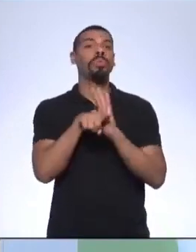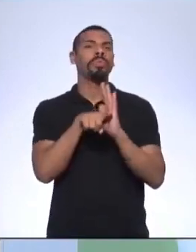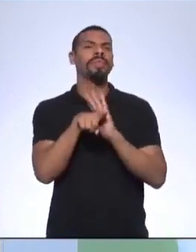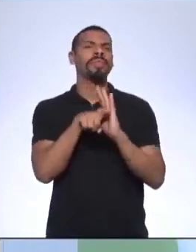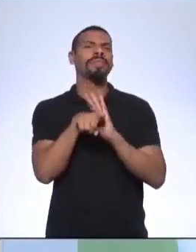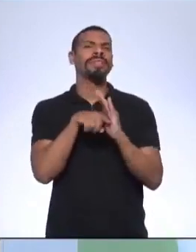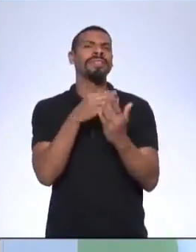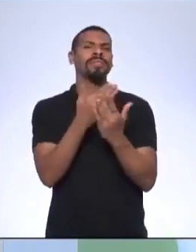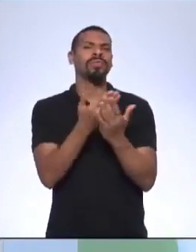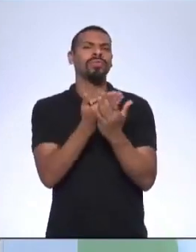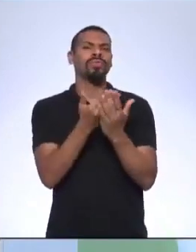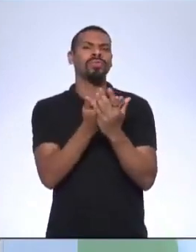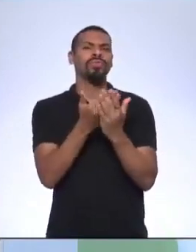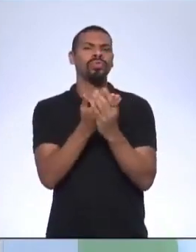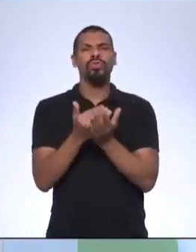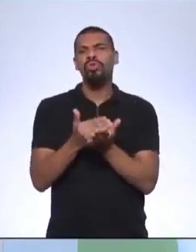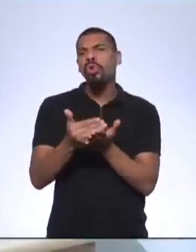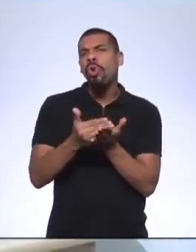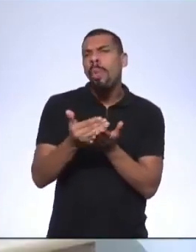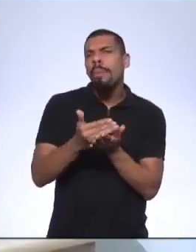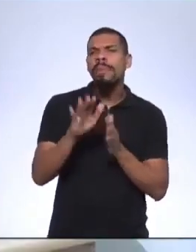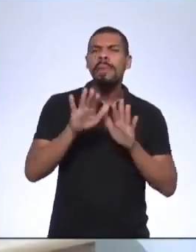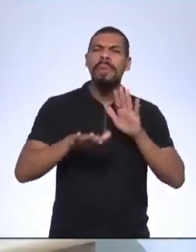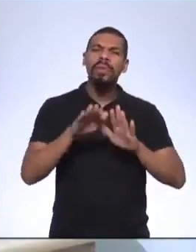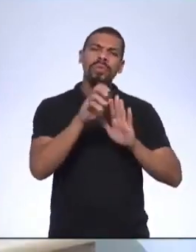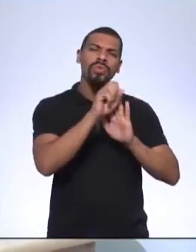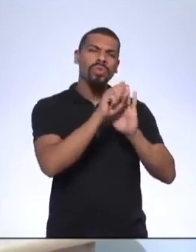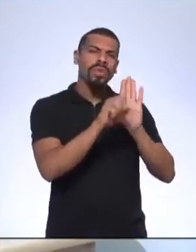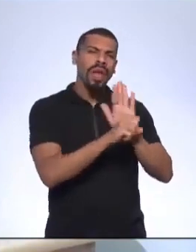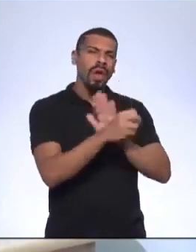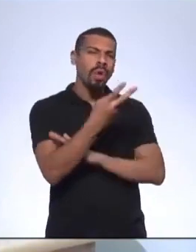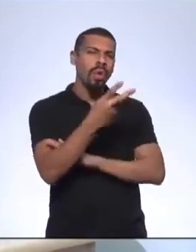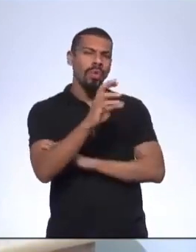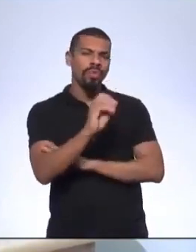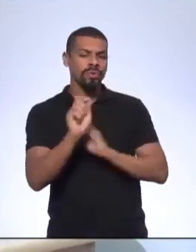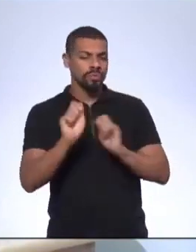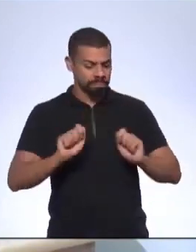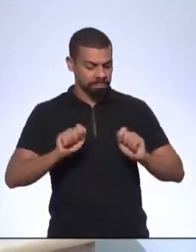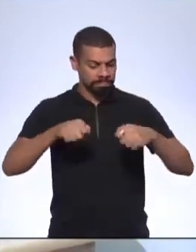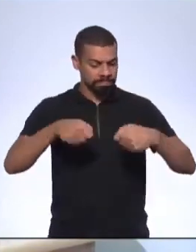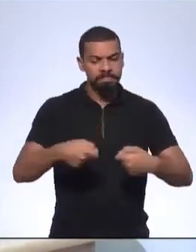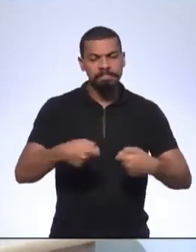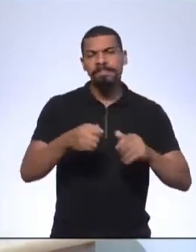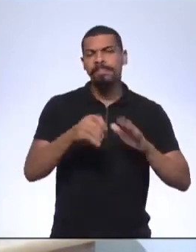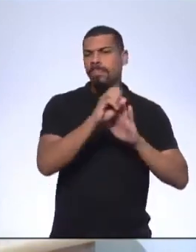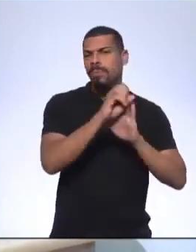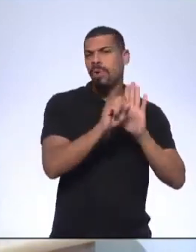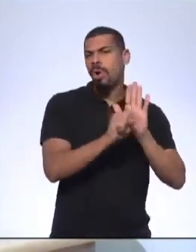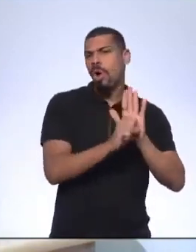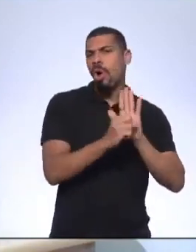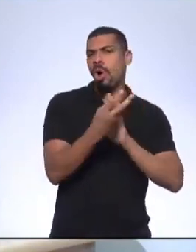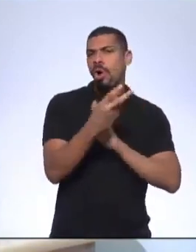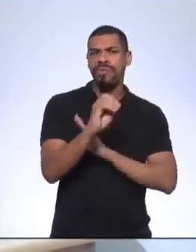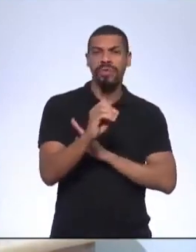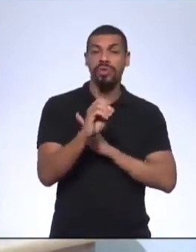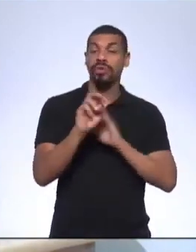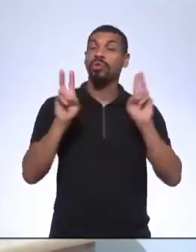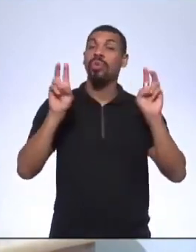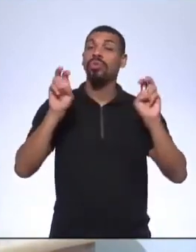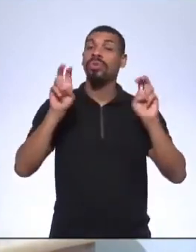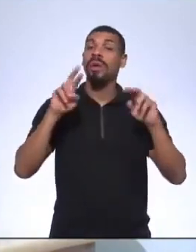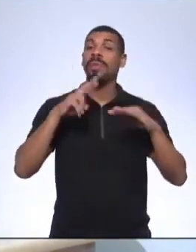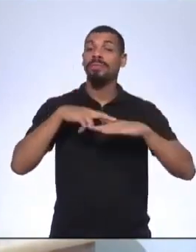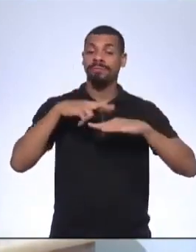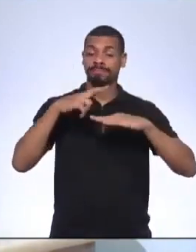gente conseguiu desenvolver lá no comecinho do século XX, fortalecidos, né, no comecinho do século XX, sobre ondas, né? E